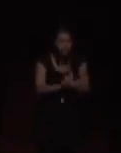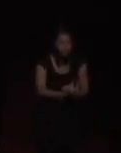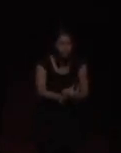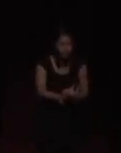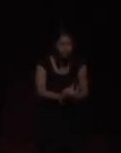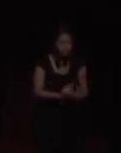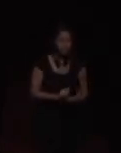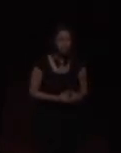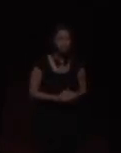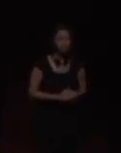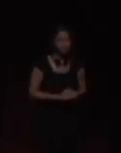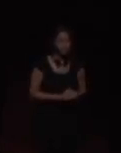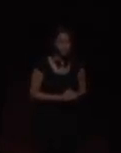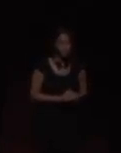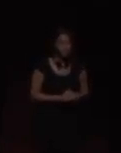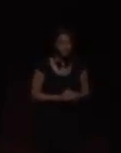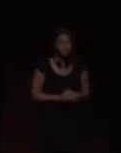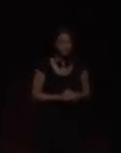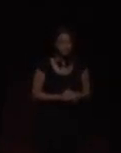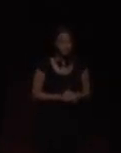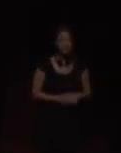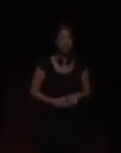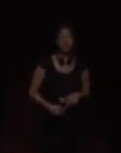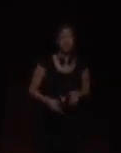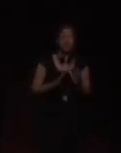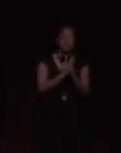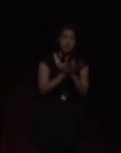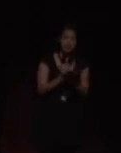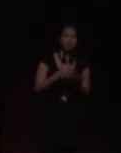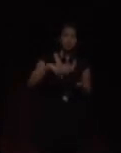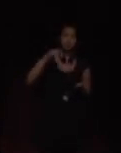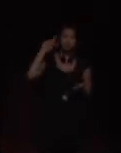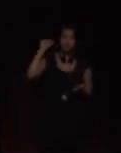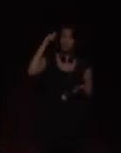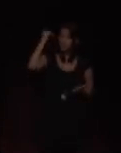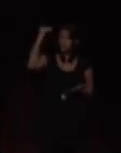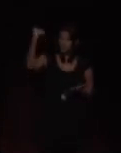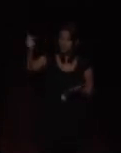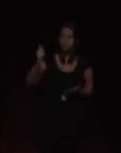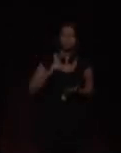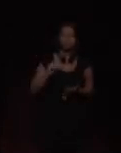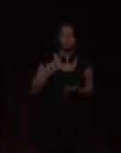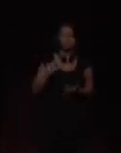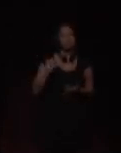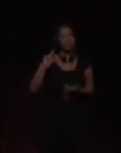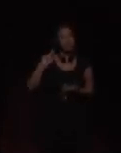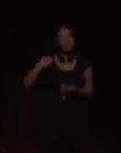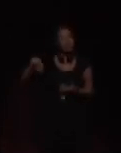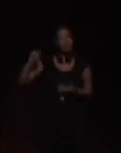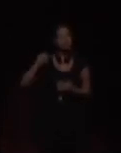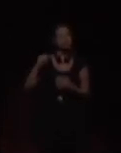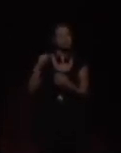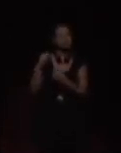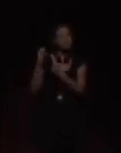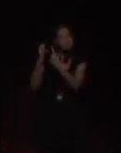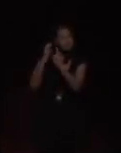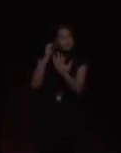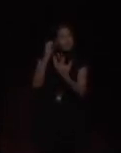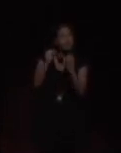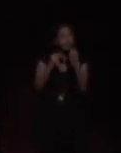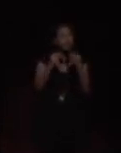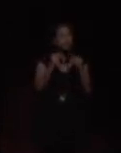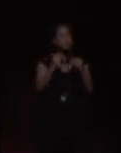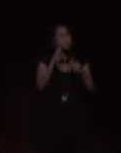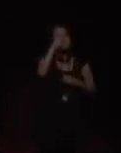vitais. No papel dos clássicos, também vimos ontem, como espelhos das grandes questões humanas que